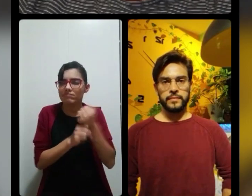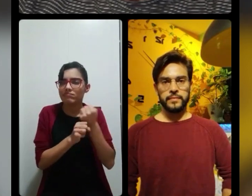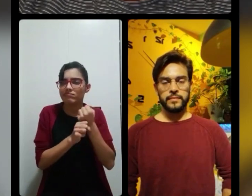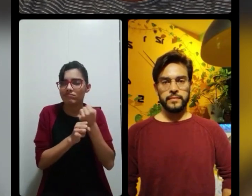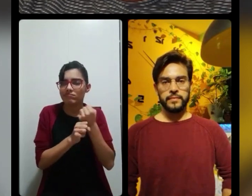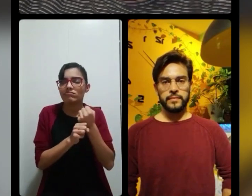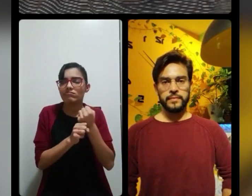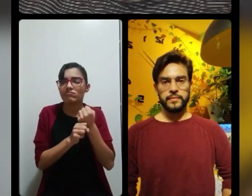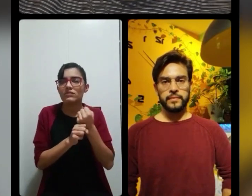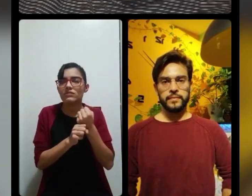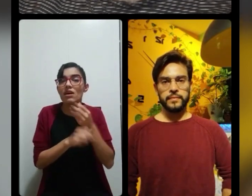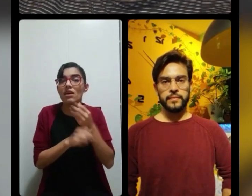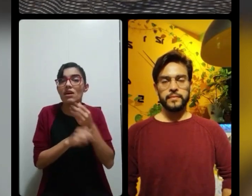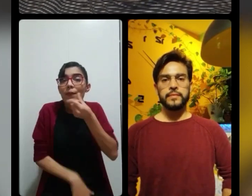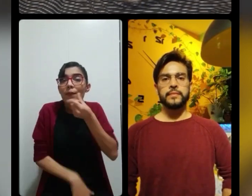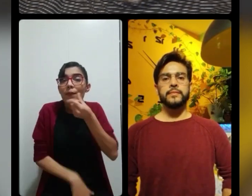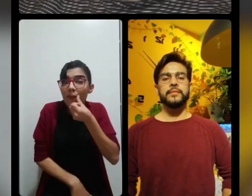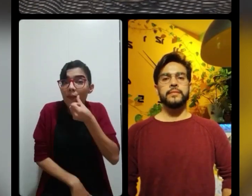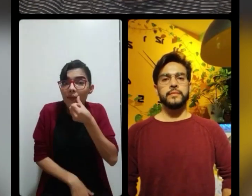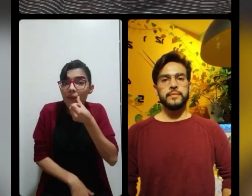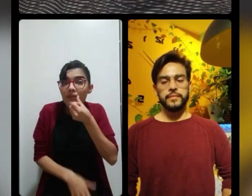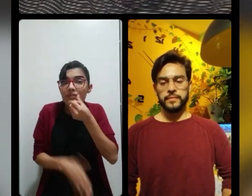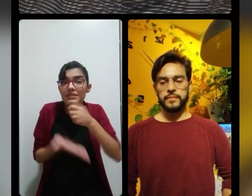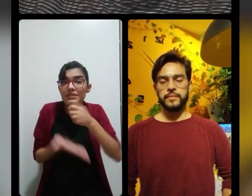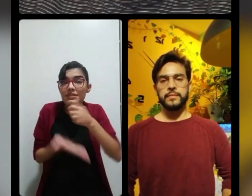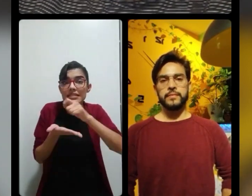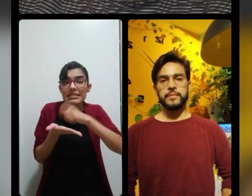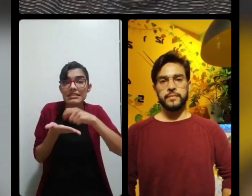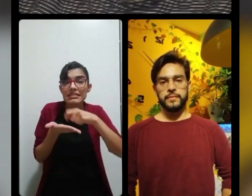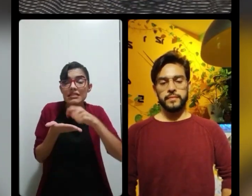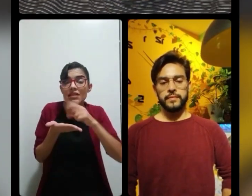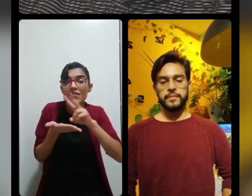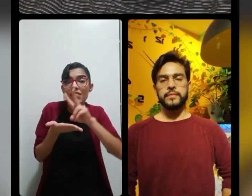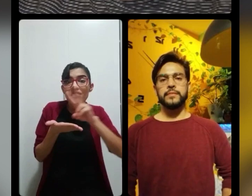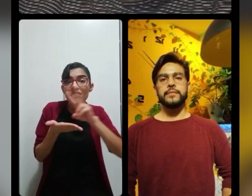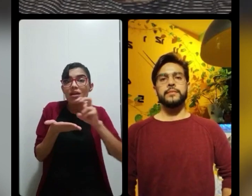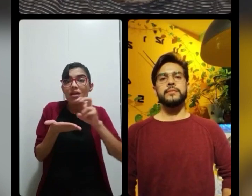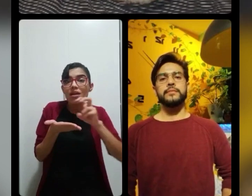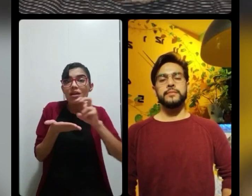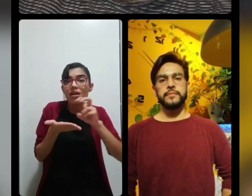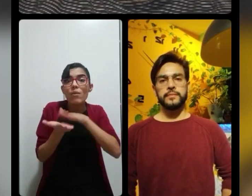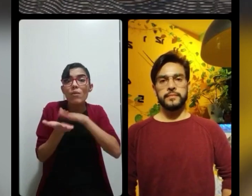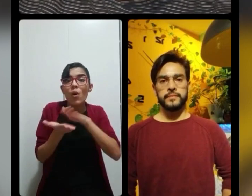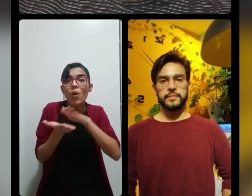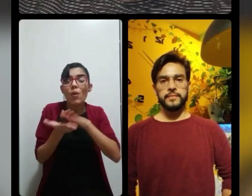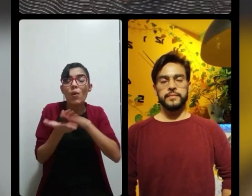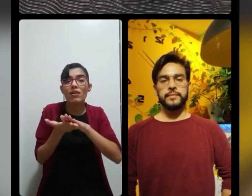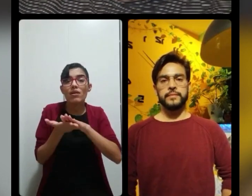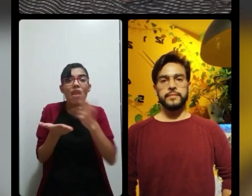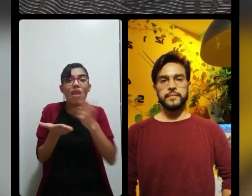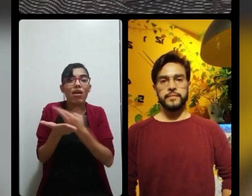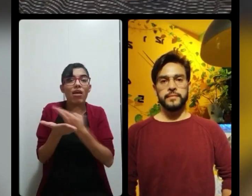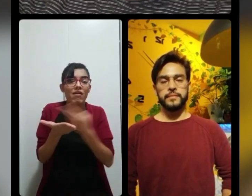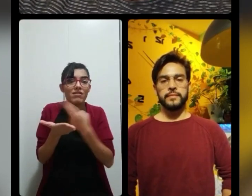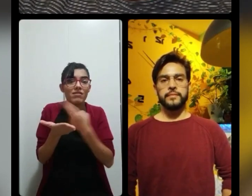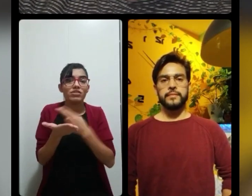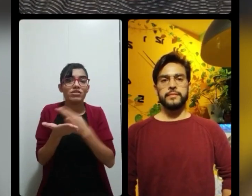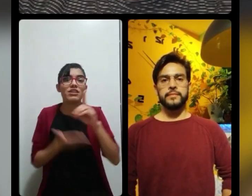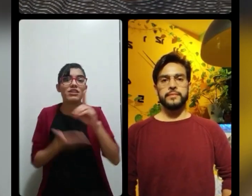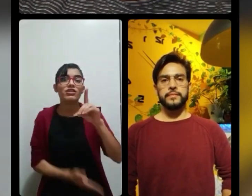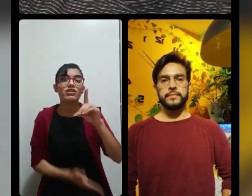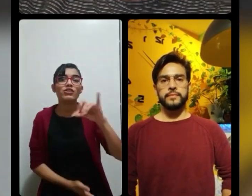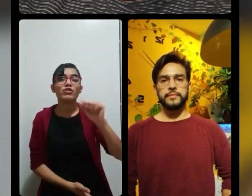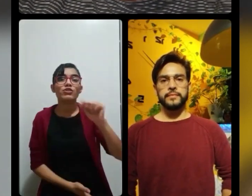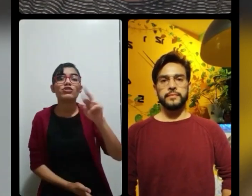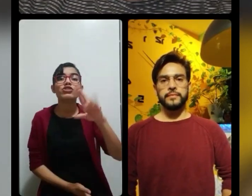no Diário Natal. Foi a fase em que a República não estava circulando, que era onde ele publicava a coluna ata de urna, e ele vai publicar,